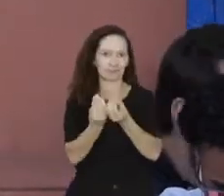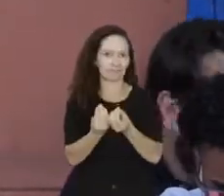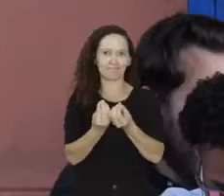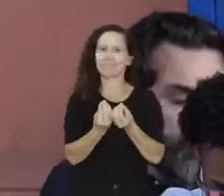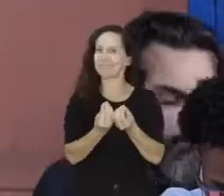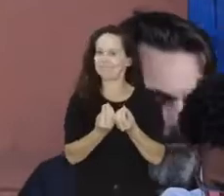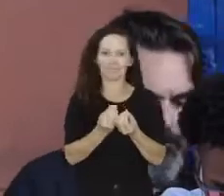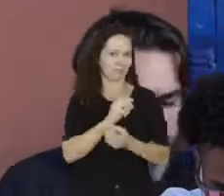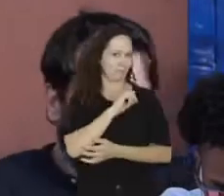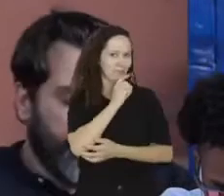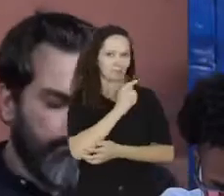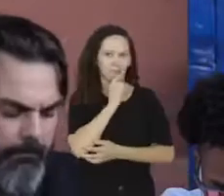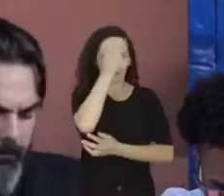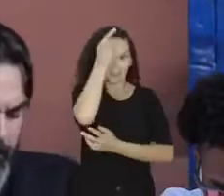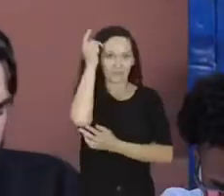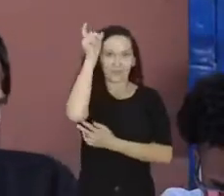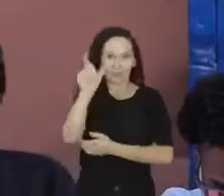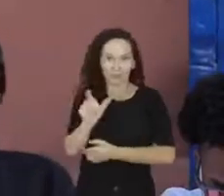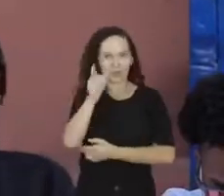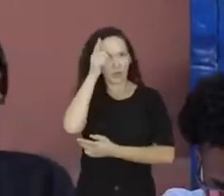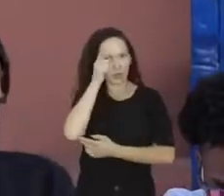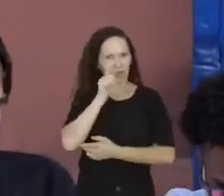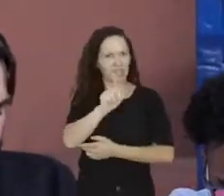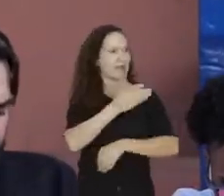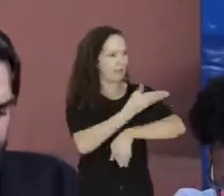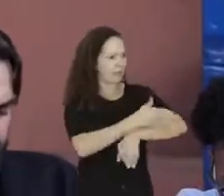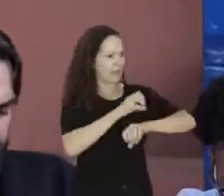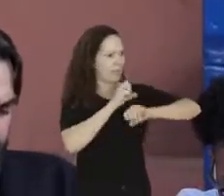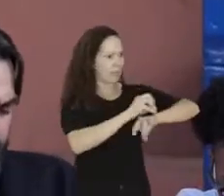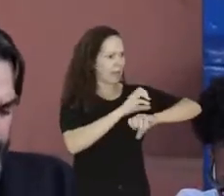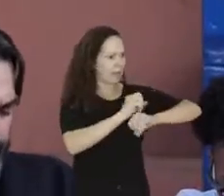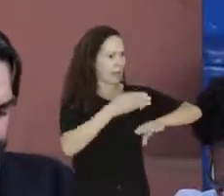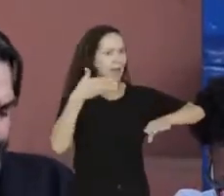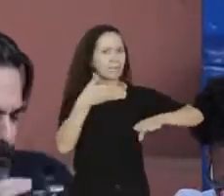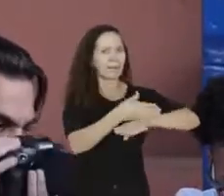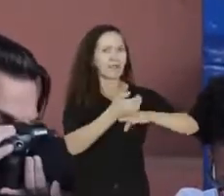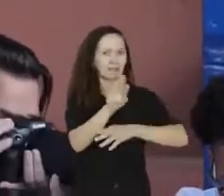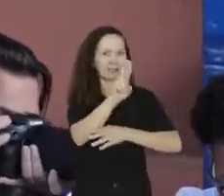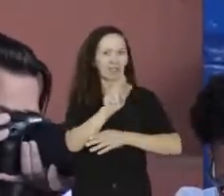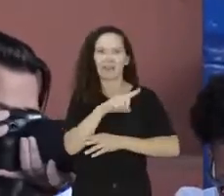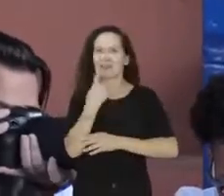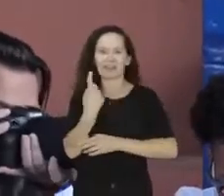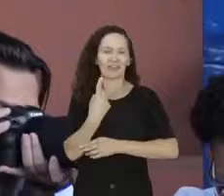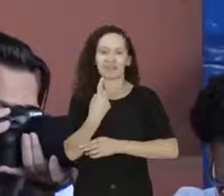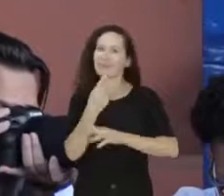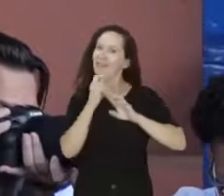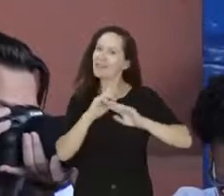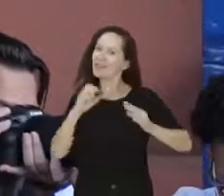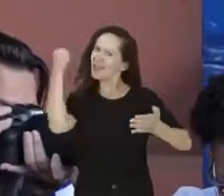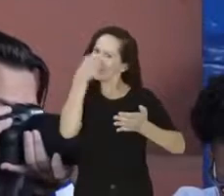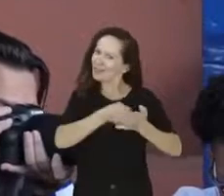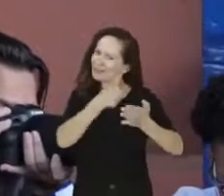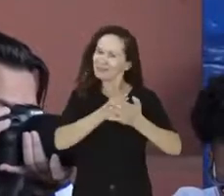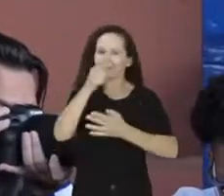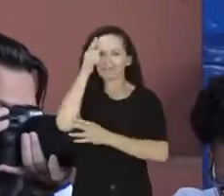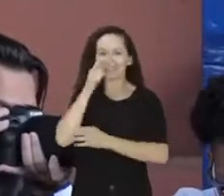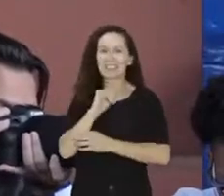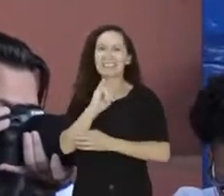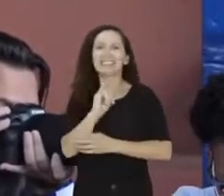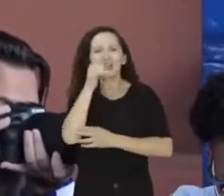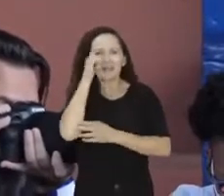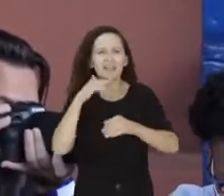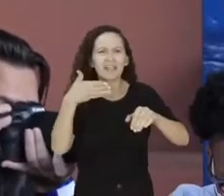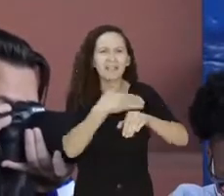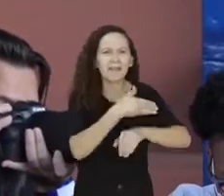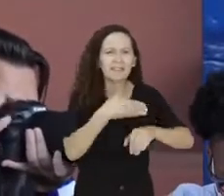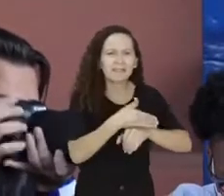que têm condição são treinadas para estar lá dentro. A gente não, a gente luta para estar lá. E ainda quando a gente está, vamos dizer que deu de